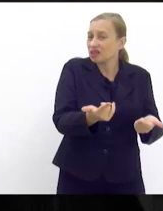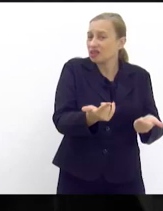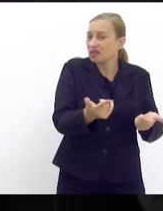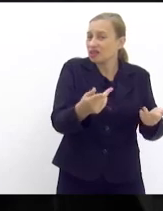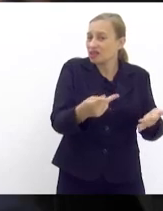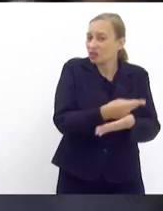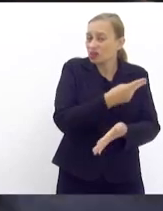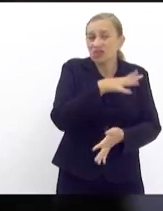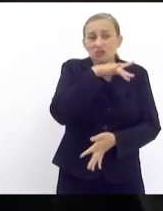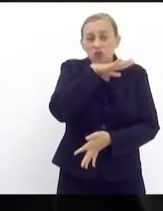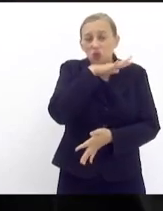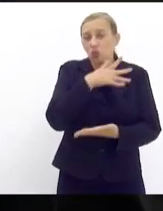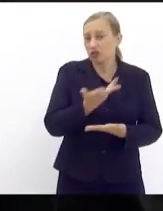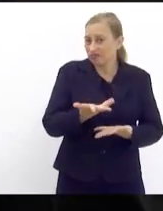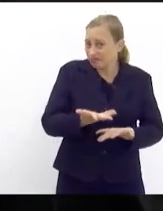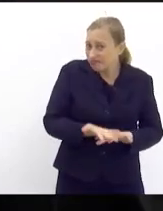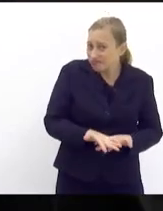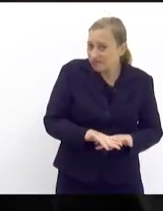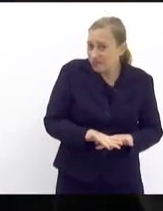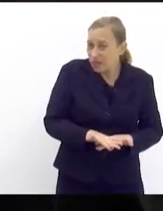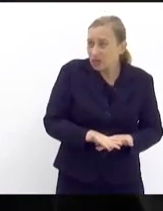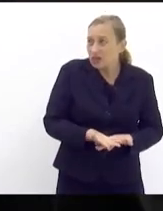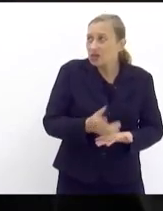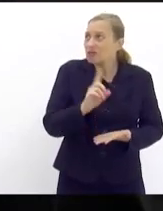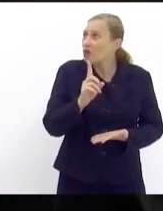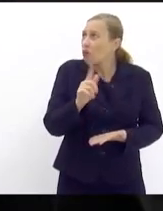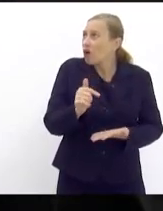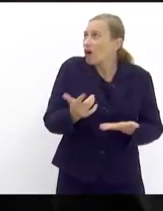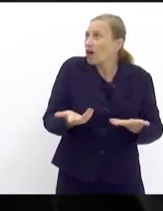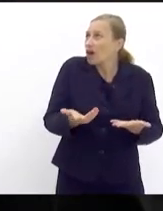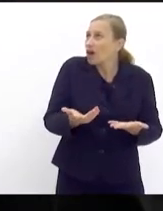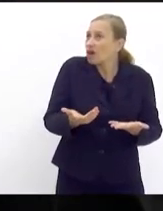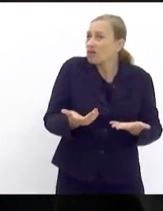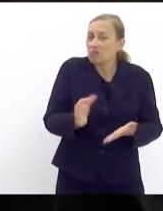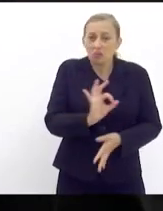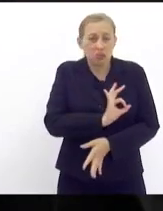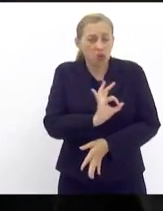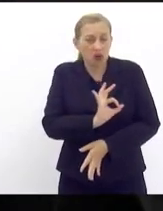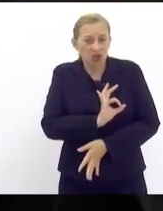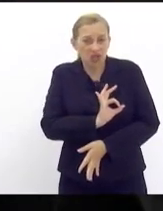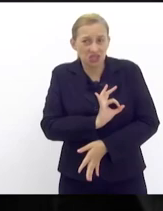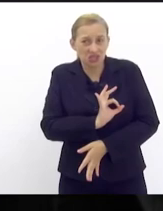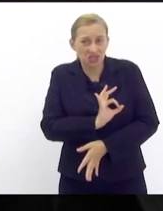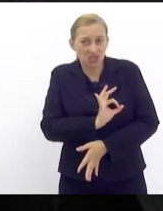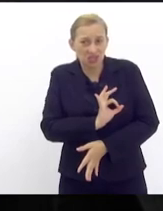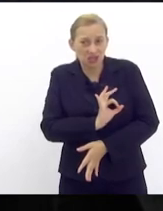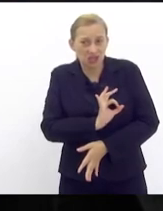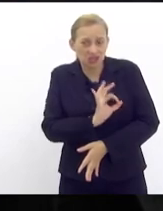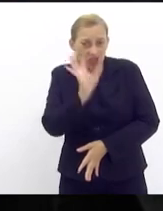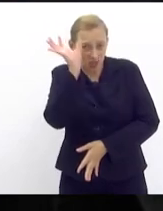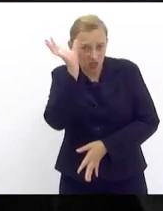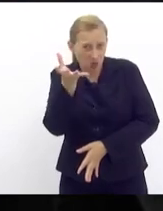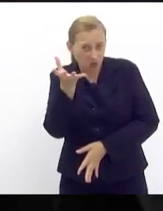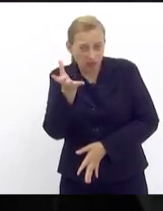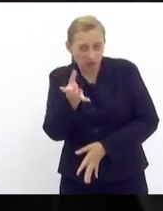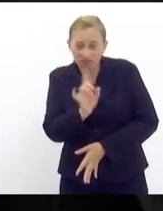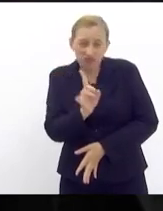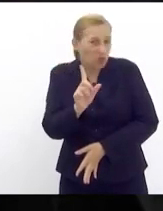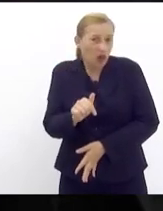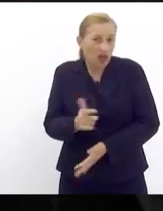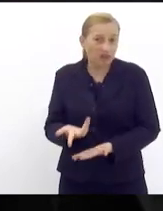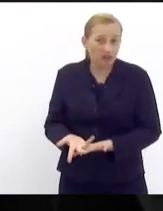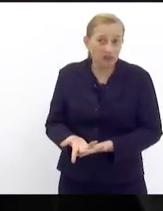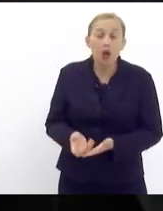essa que é a questão não é uma questão de polícia não é pode ser até